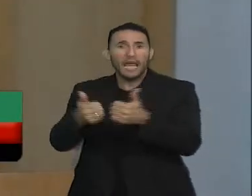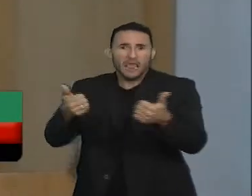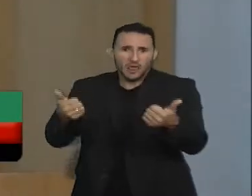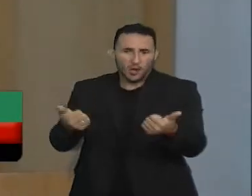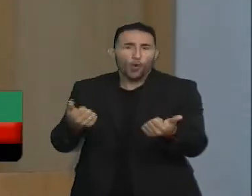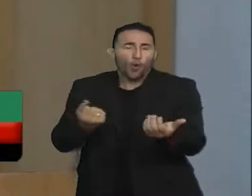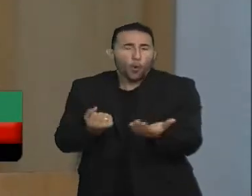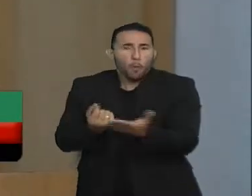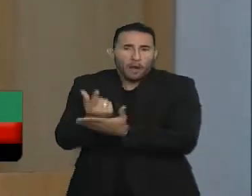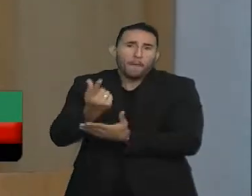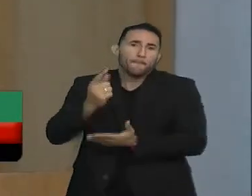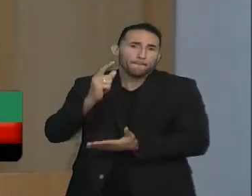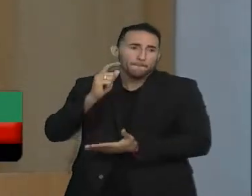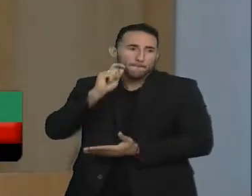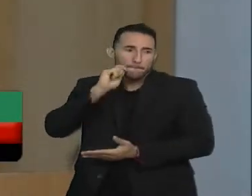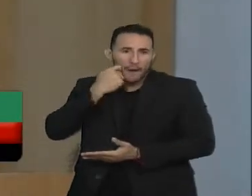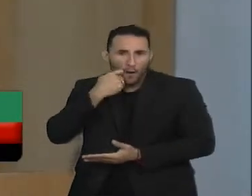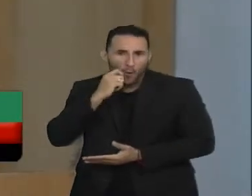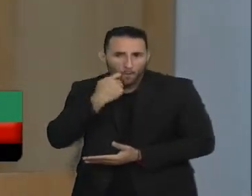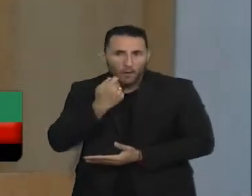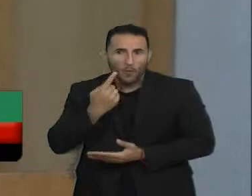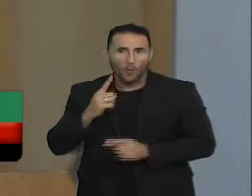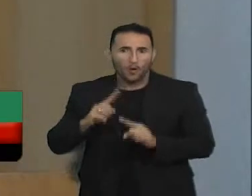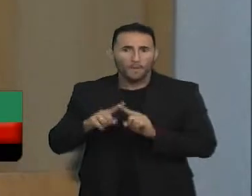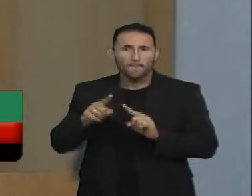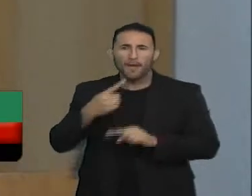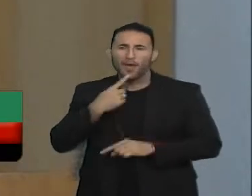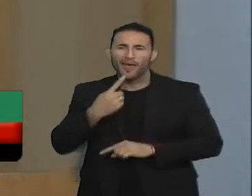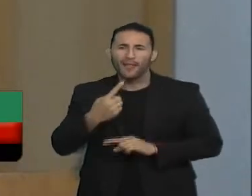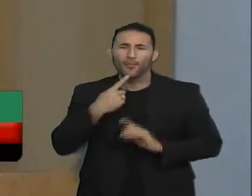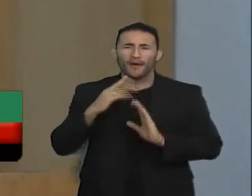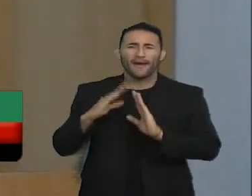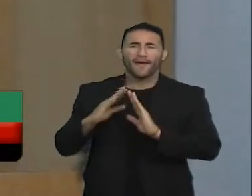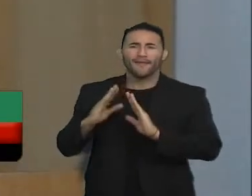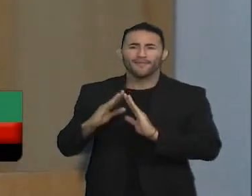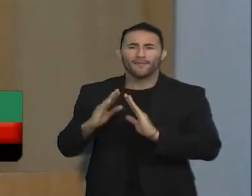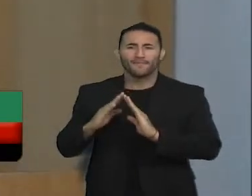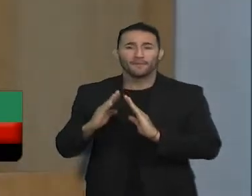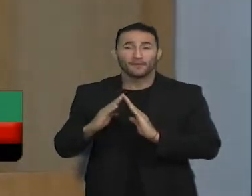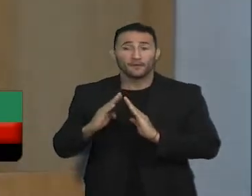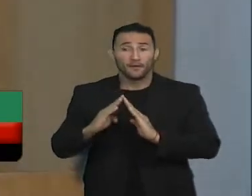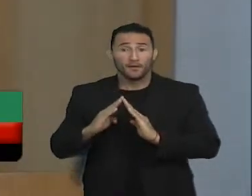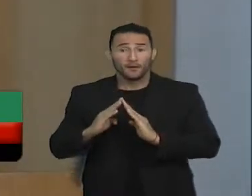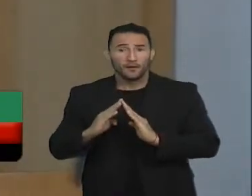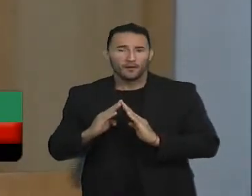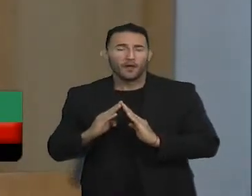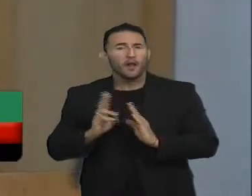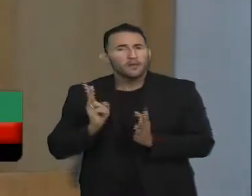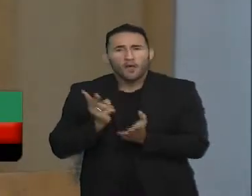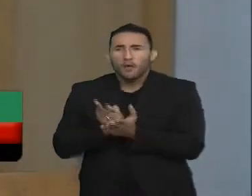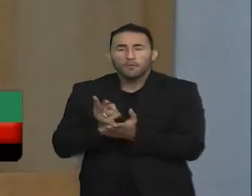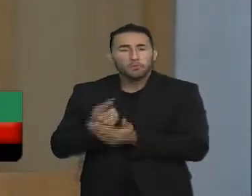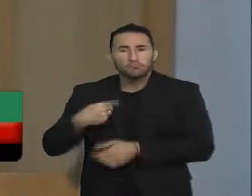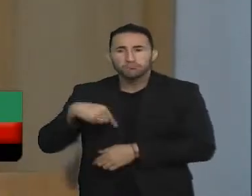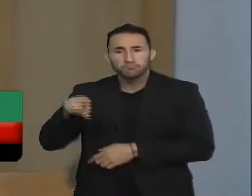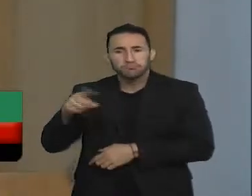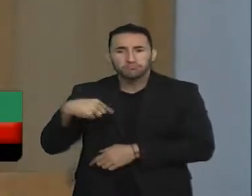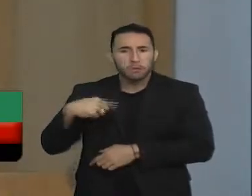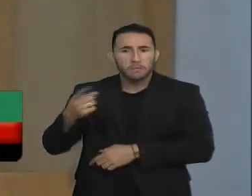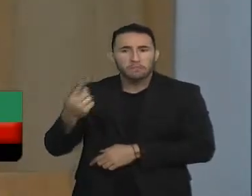A mãe pediu para comprar pão à padaria perto de sua casa, onde ela sempre fazia essa